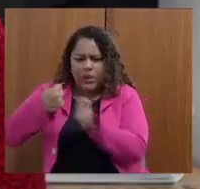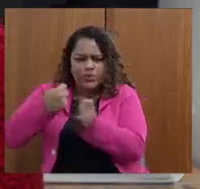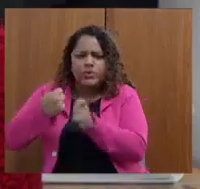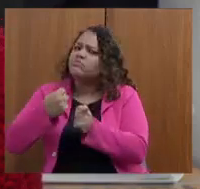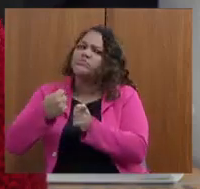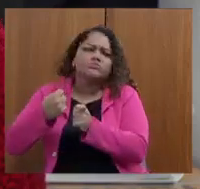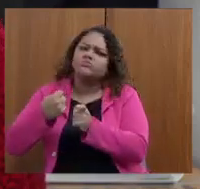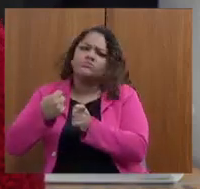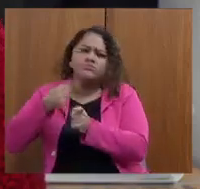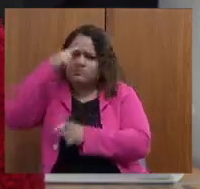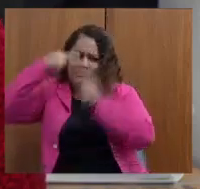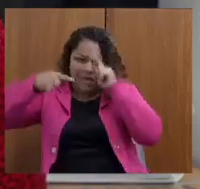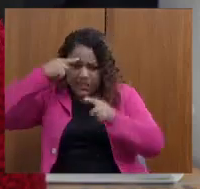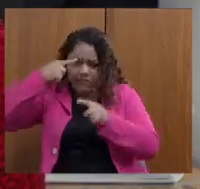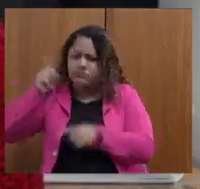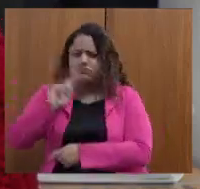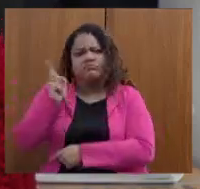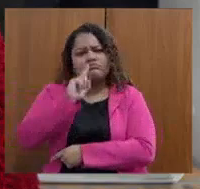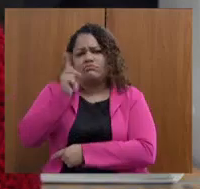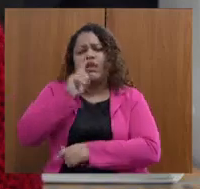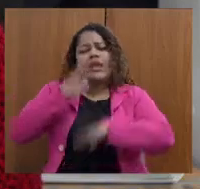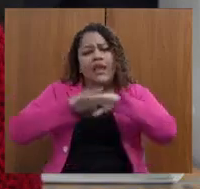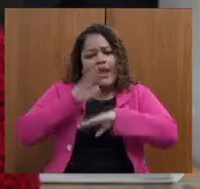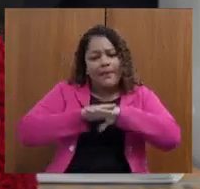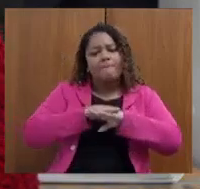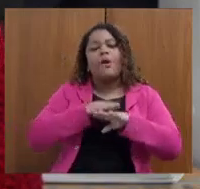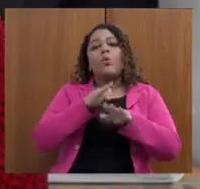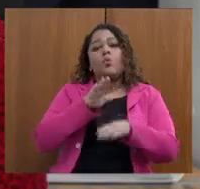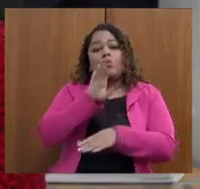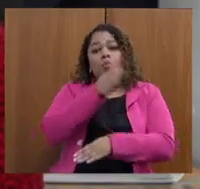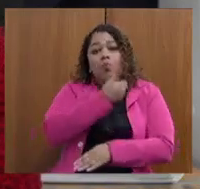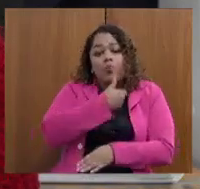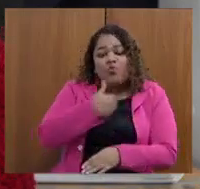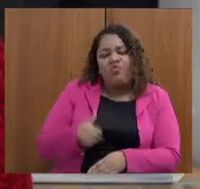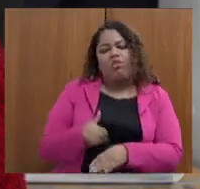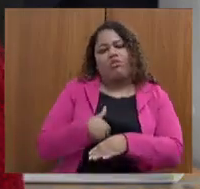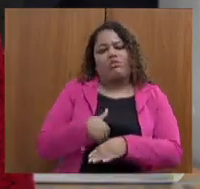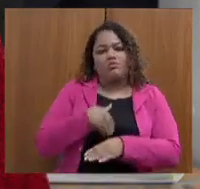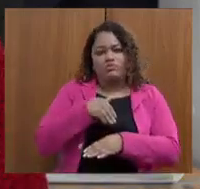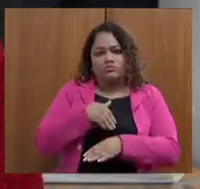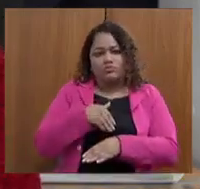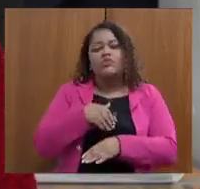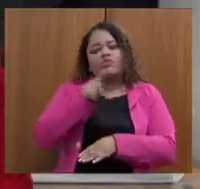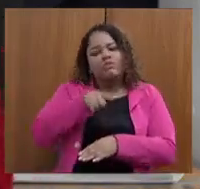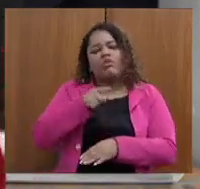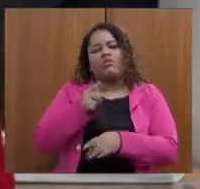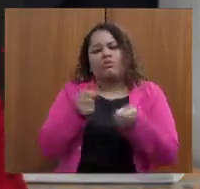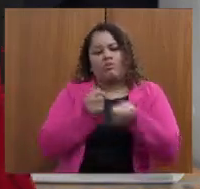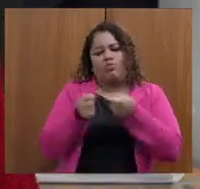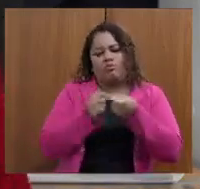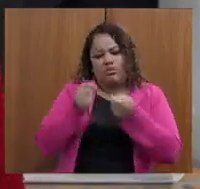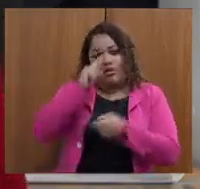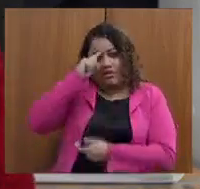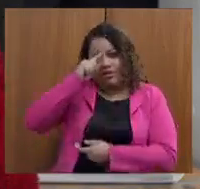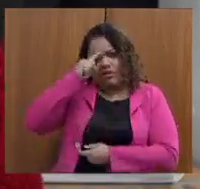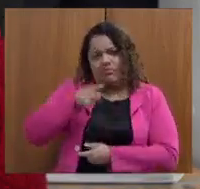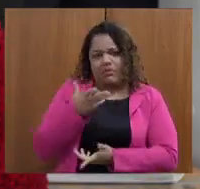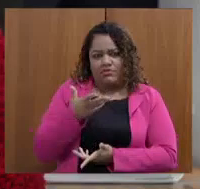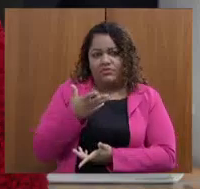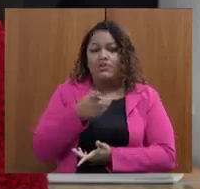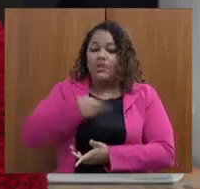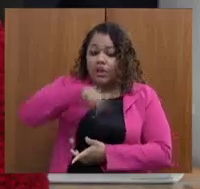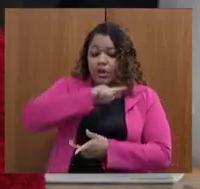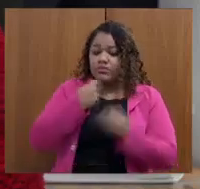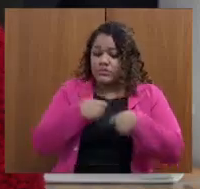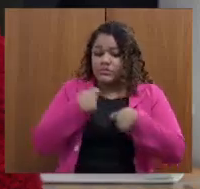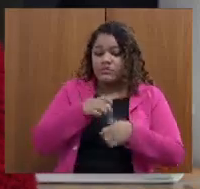e esse estado precisa ter uma política em relação à sua riquezas se nós ampliarmos um pouquinho eu queria fazer um debate